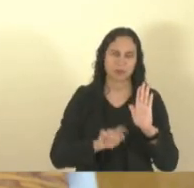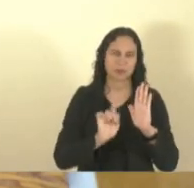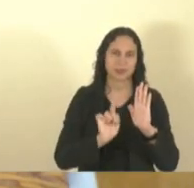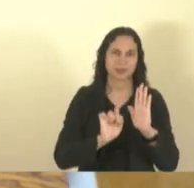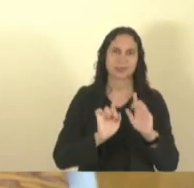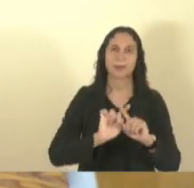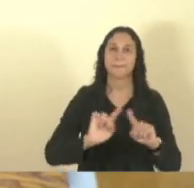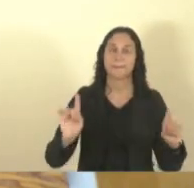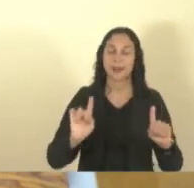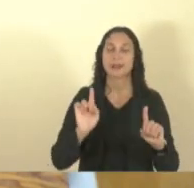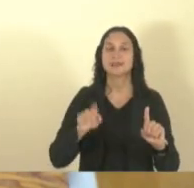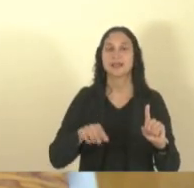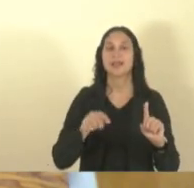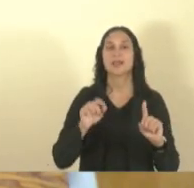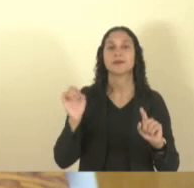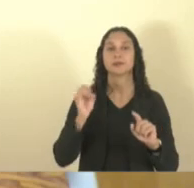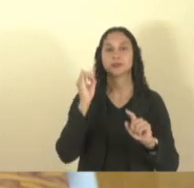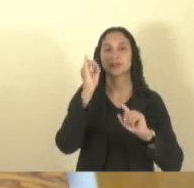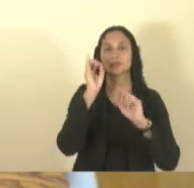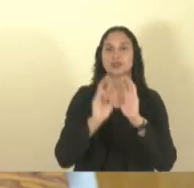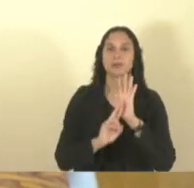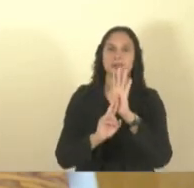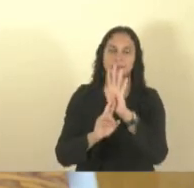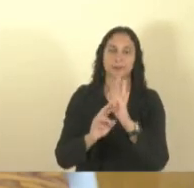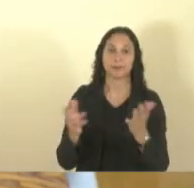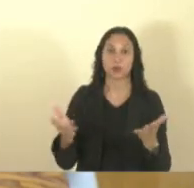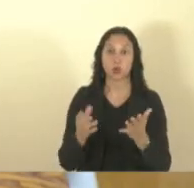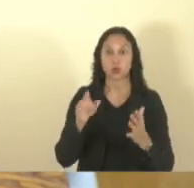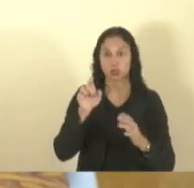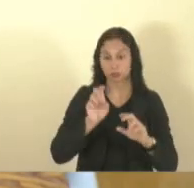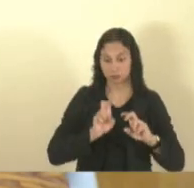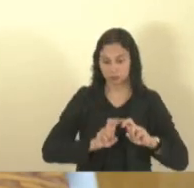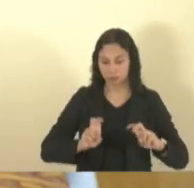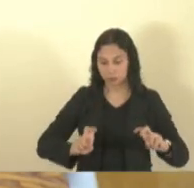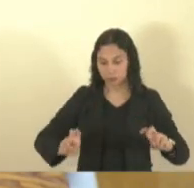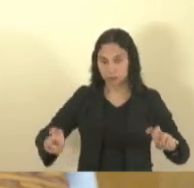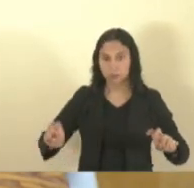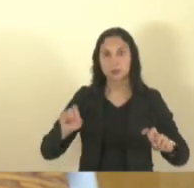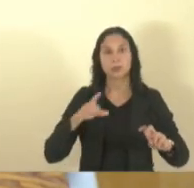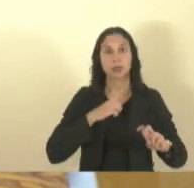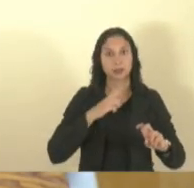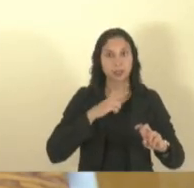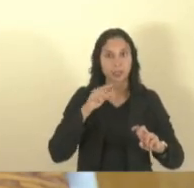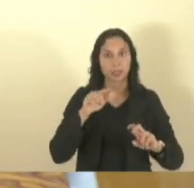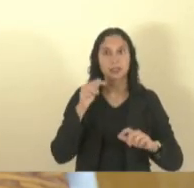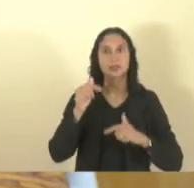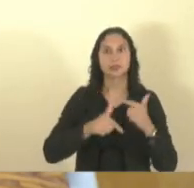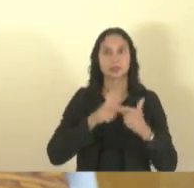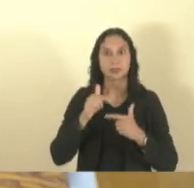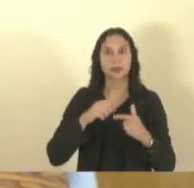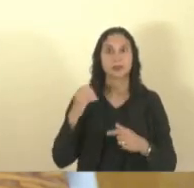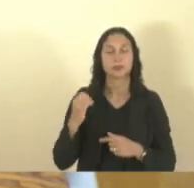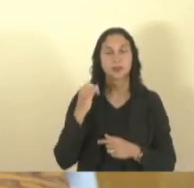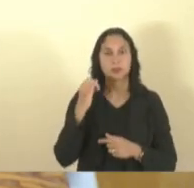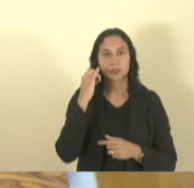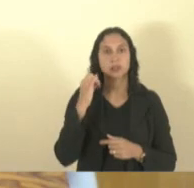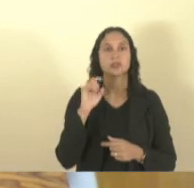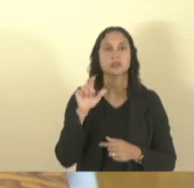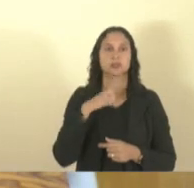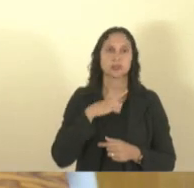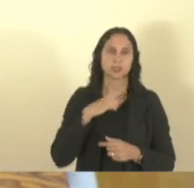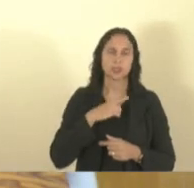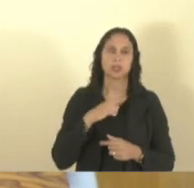a gente fazer esse reconhecimento. Na mesa conosco tem representante da carreira dos consultores aqui que está conosco, o Paulo, e de várias